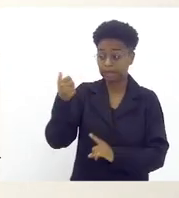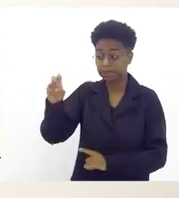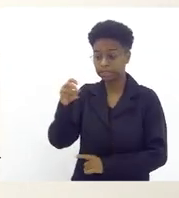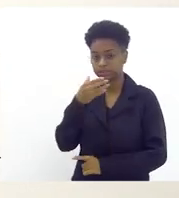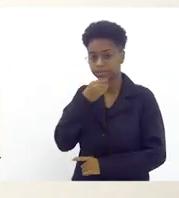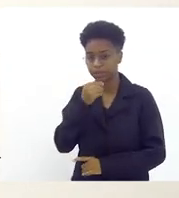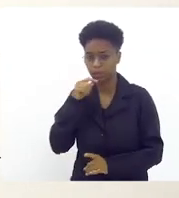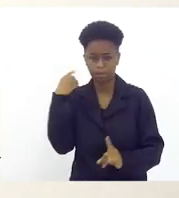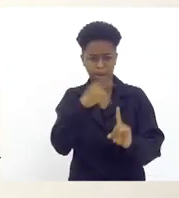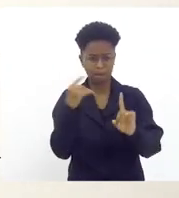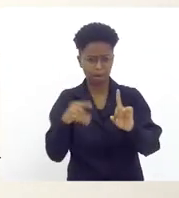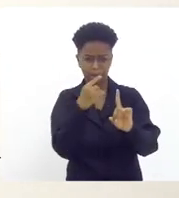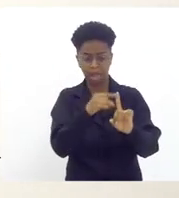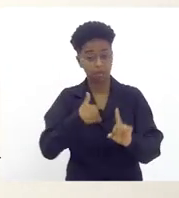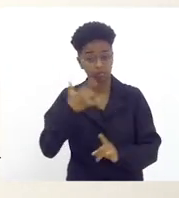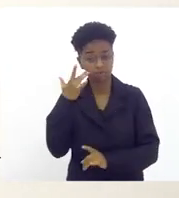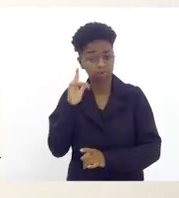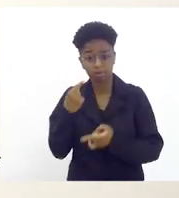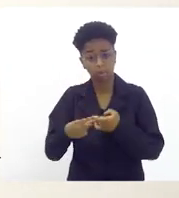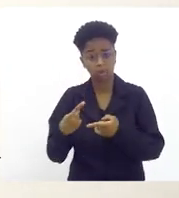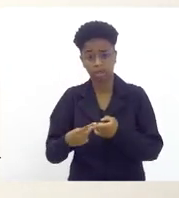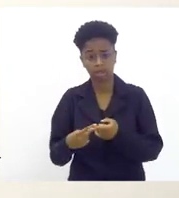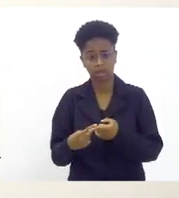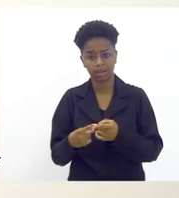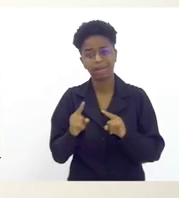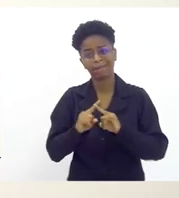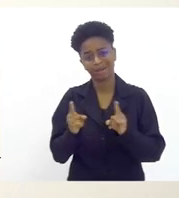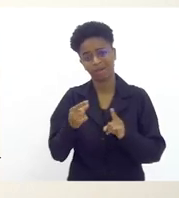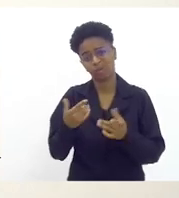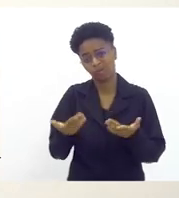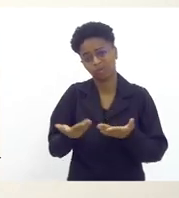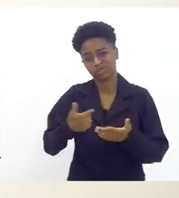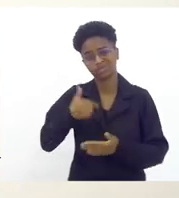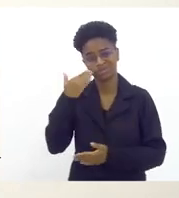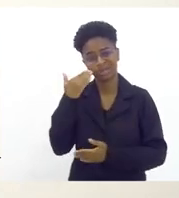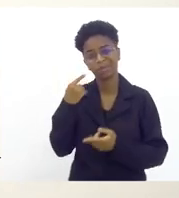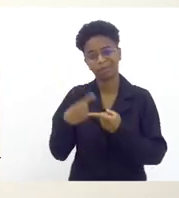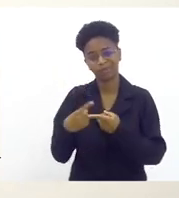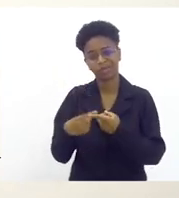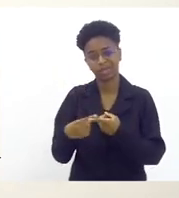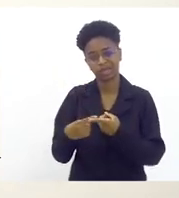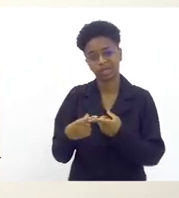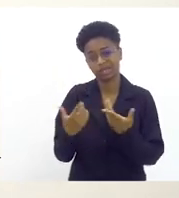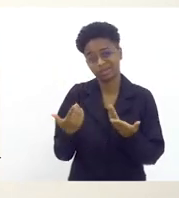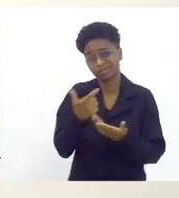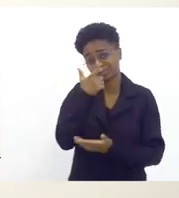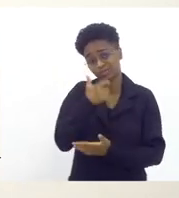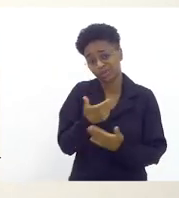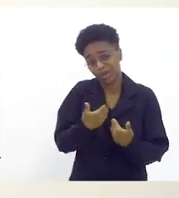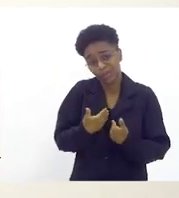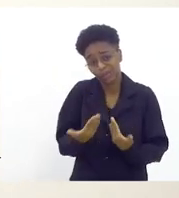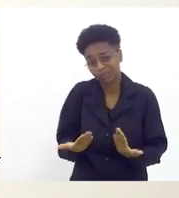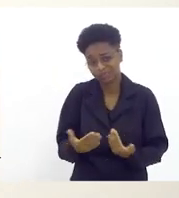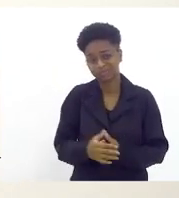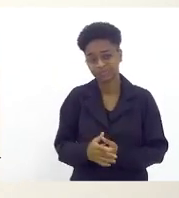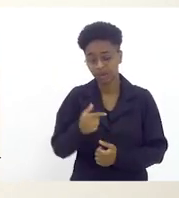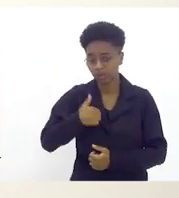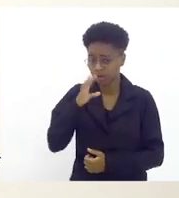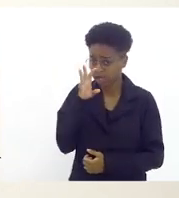meninos, não sabia nem por que estava apanhando, mas hoje eu entendo porque é pelo simples fato de ser eu. Eu